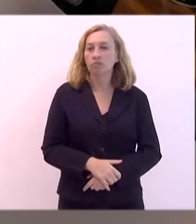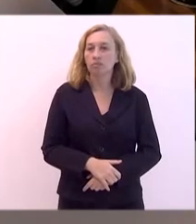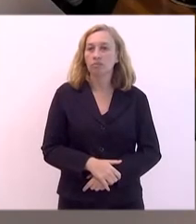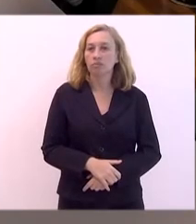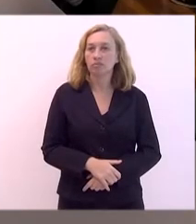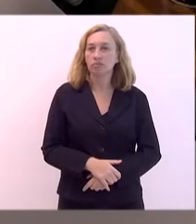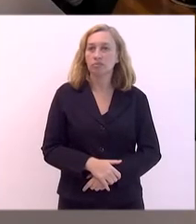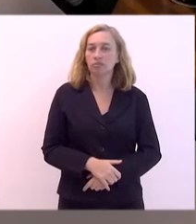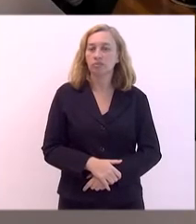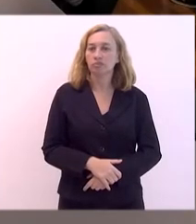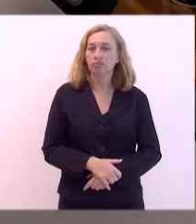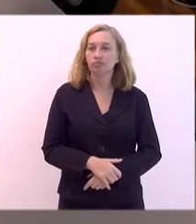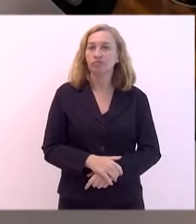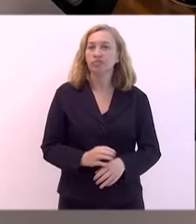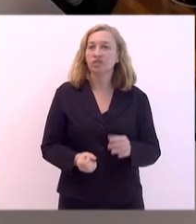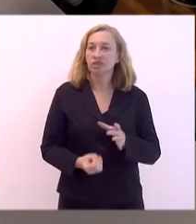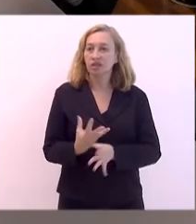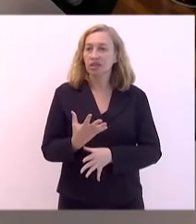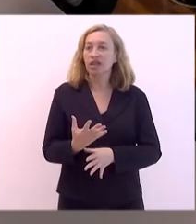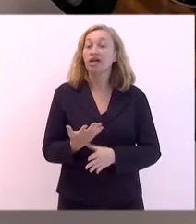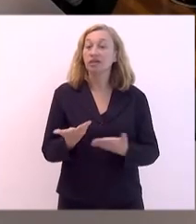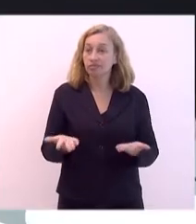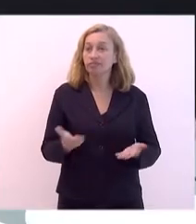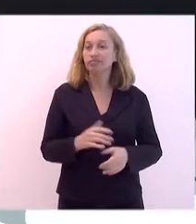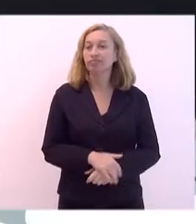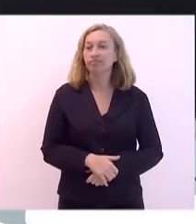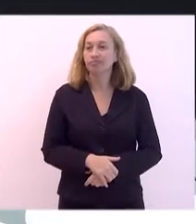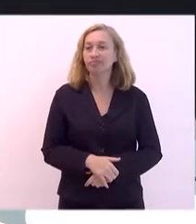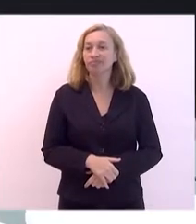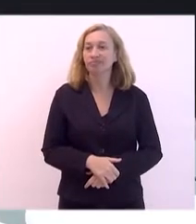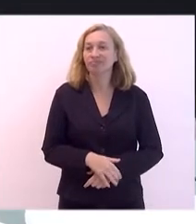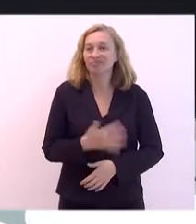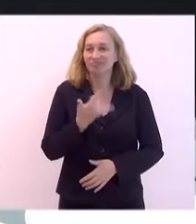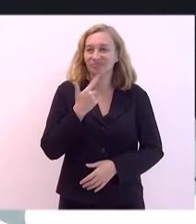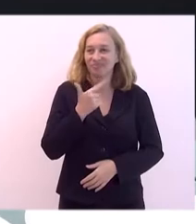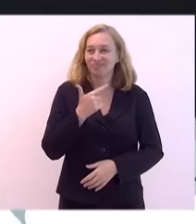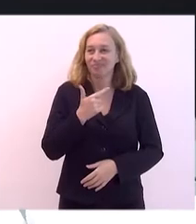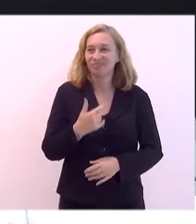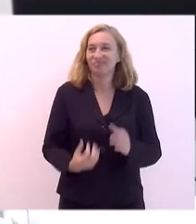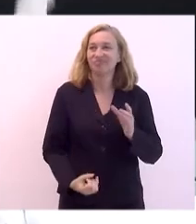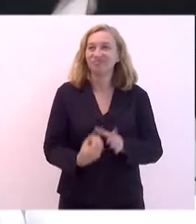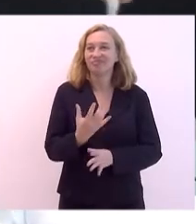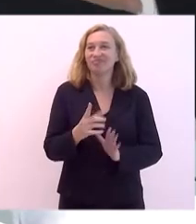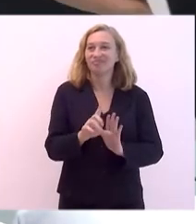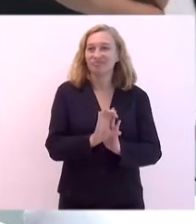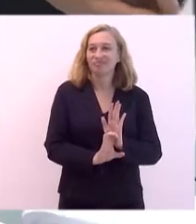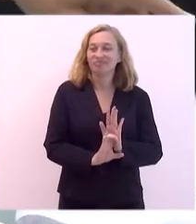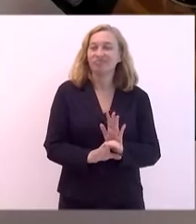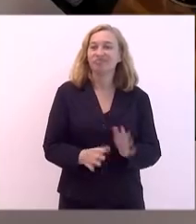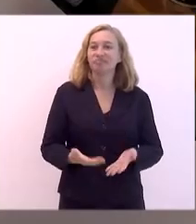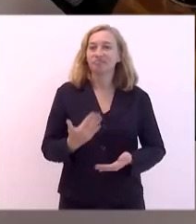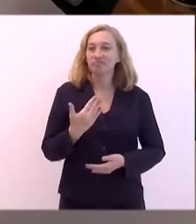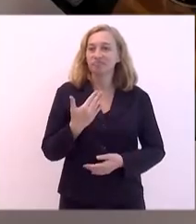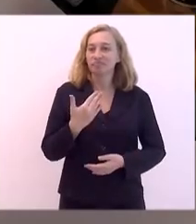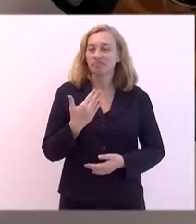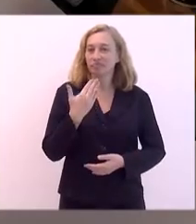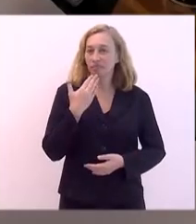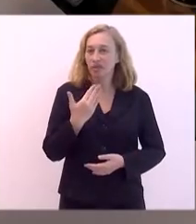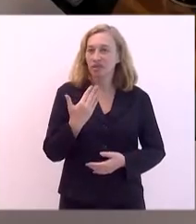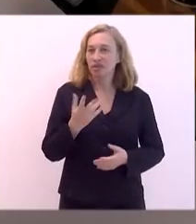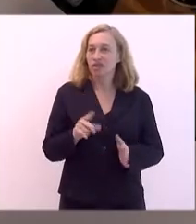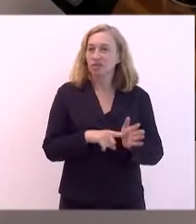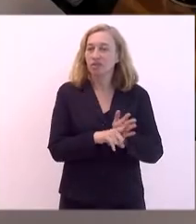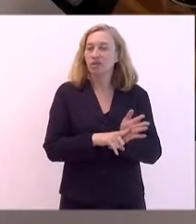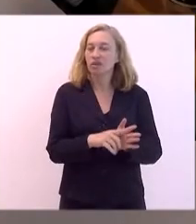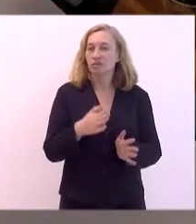estão ainda sendo gestadas. Sendo gestadas. Então, vistas conjuntas,